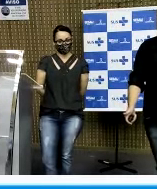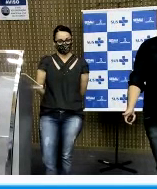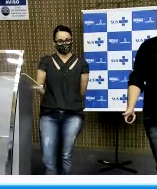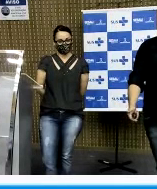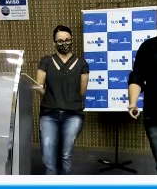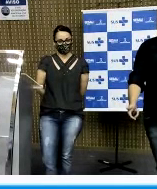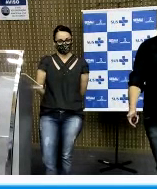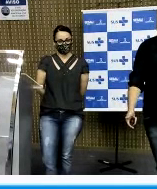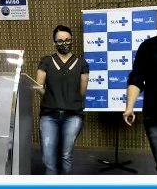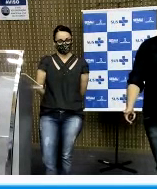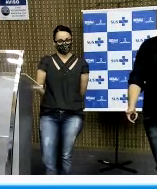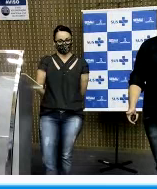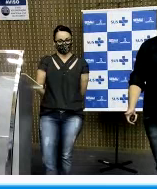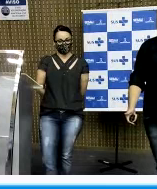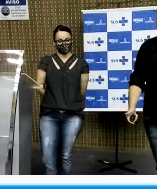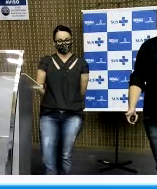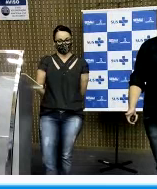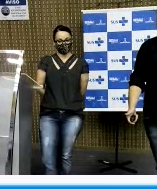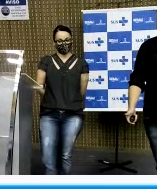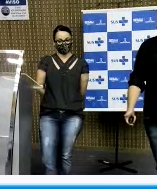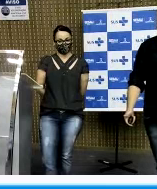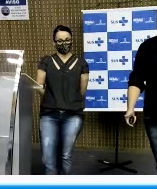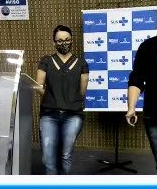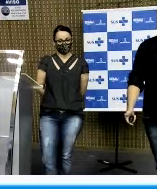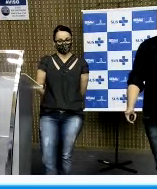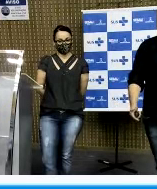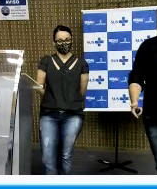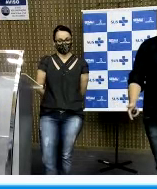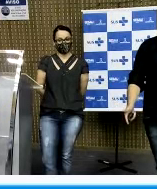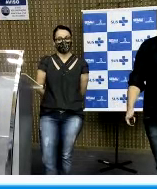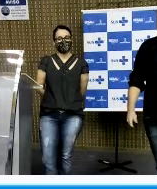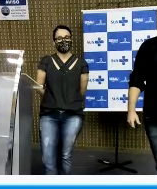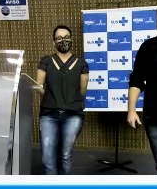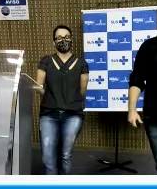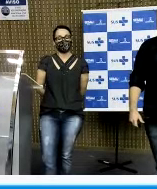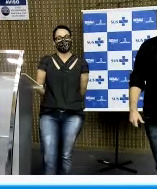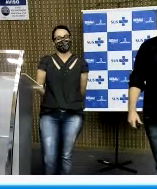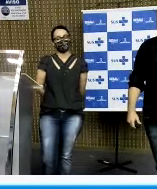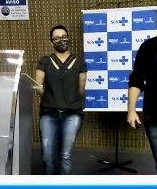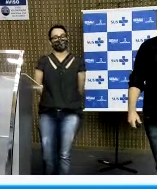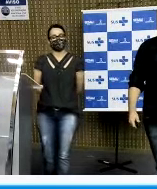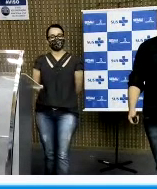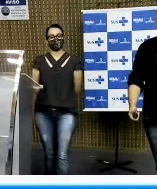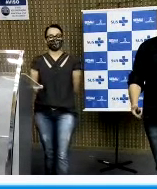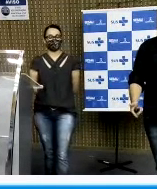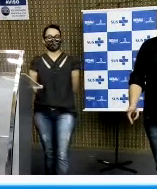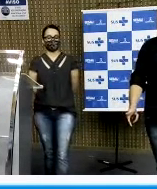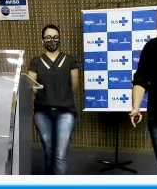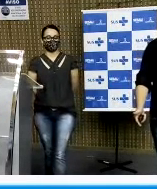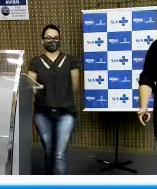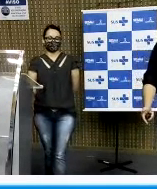na odonto e listado foi a radiologia. Solicitantes, eu tenho 3 odontos solicitantes,